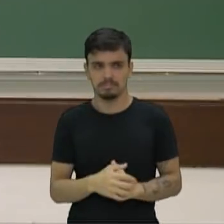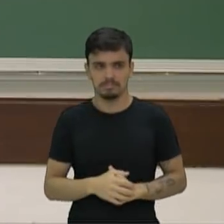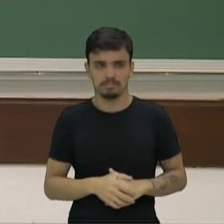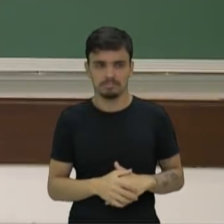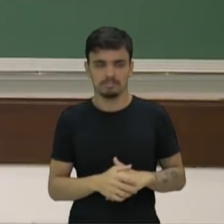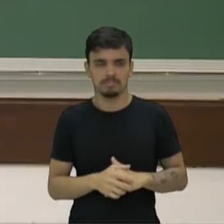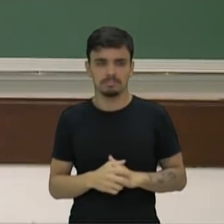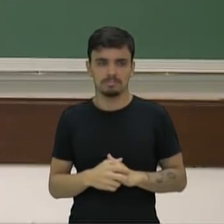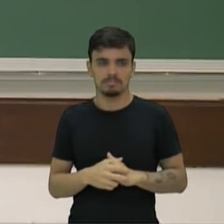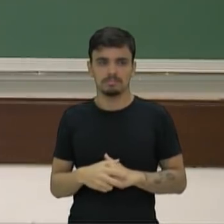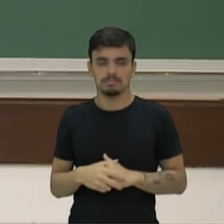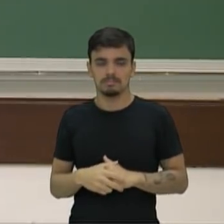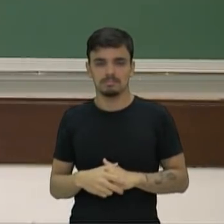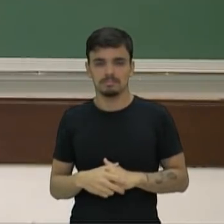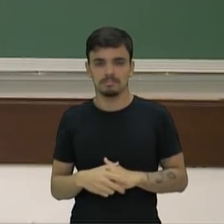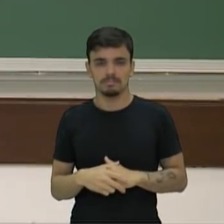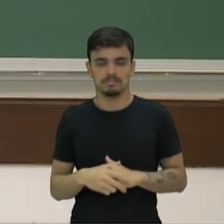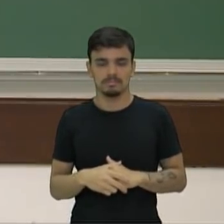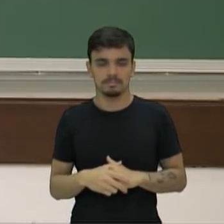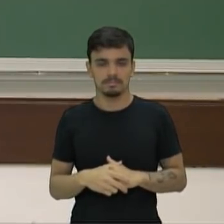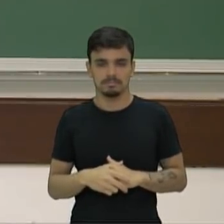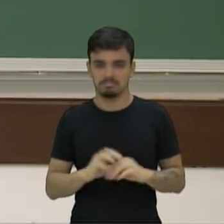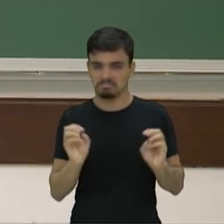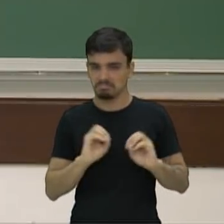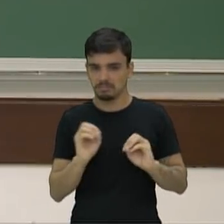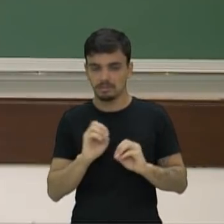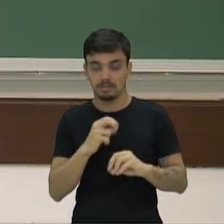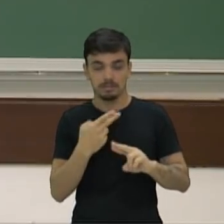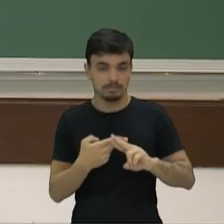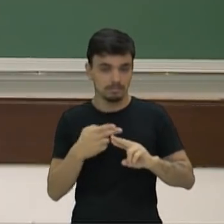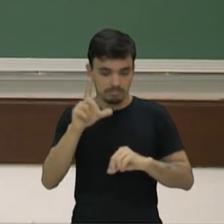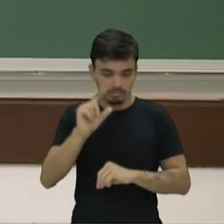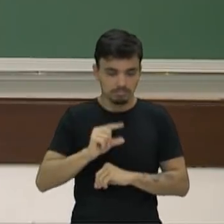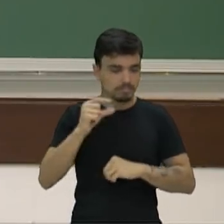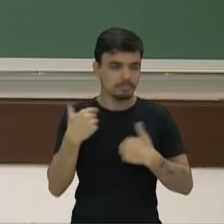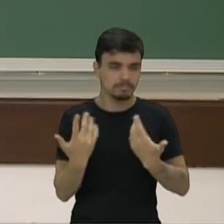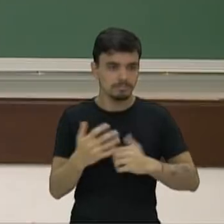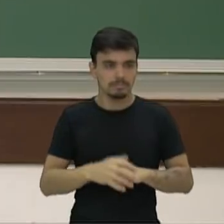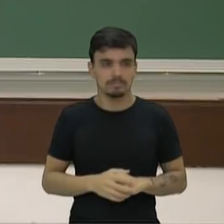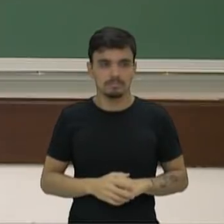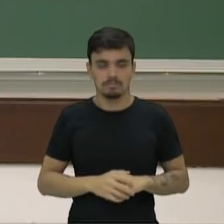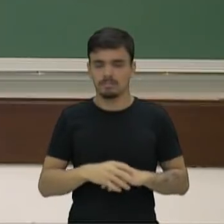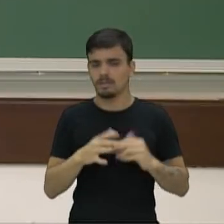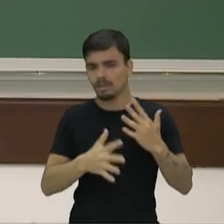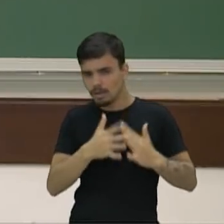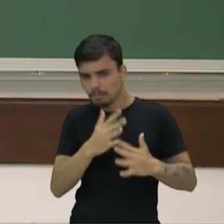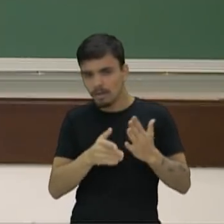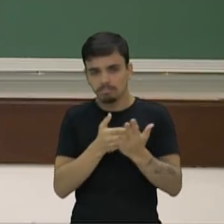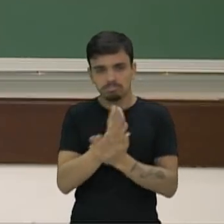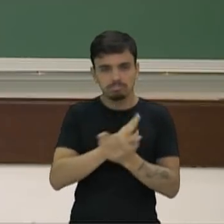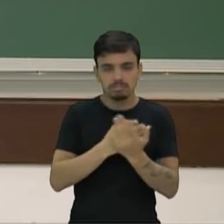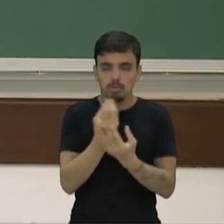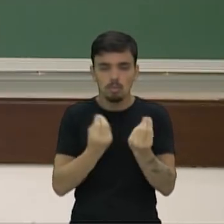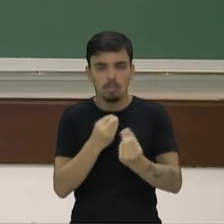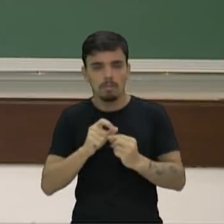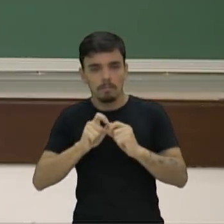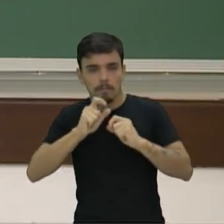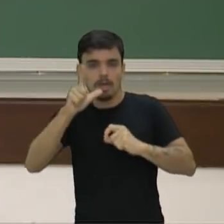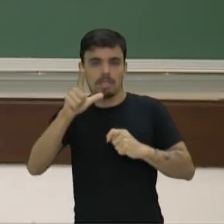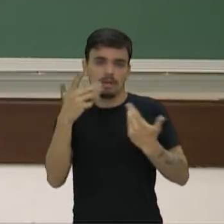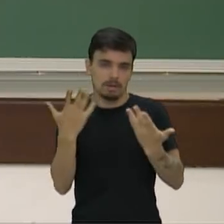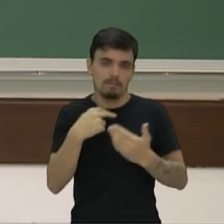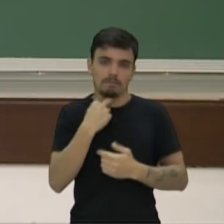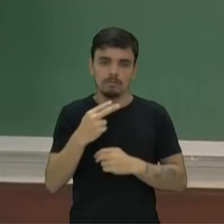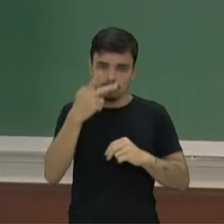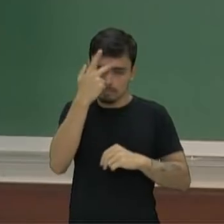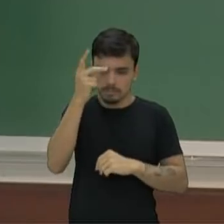com um troço desse aqui na boca, sem chance, aí que diminui. Tudo bem, é aberto, mas incomoda, como é que vai aumentar? Não tem nada que aumenta a voz